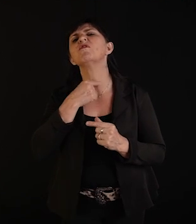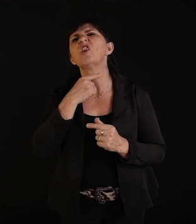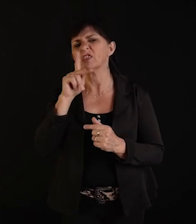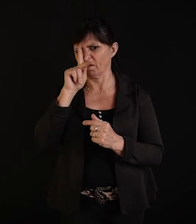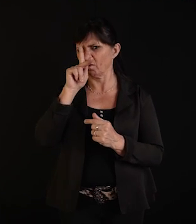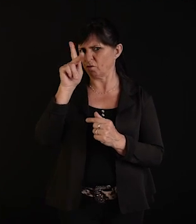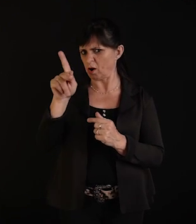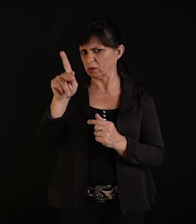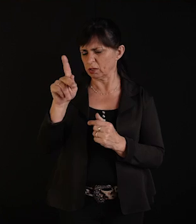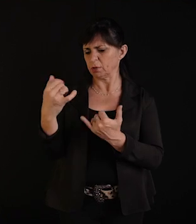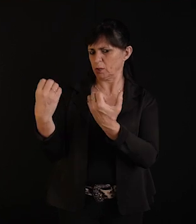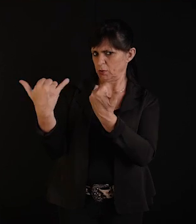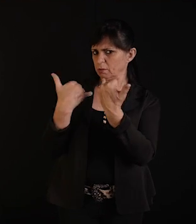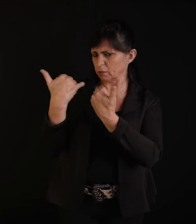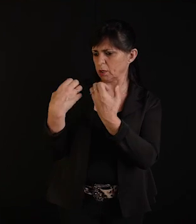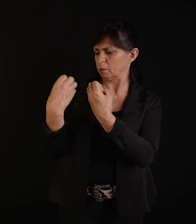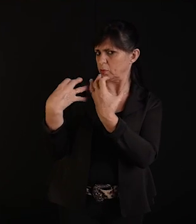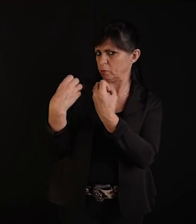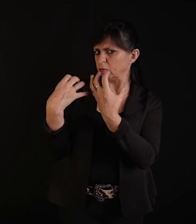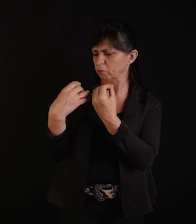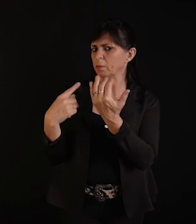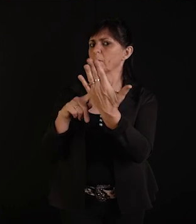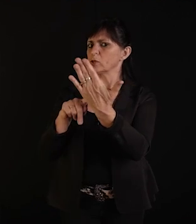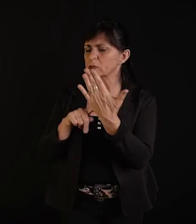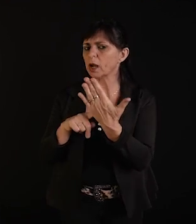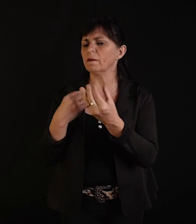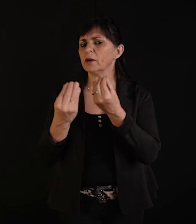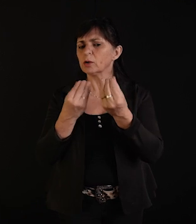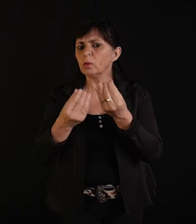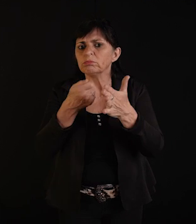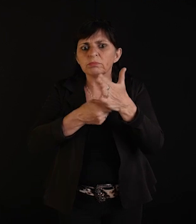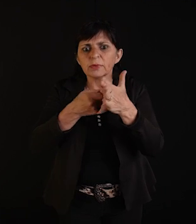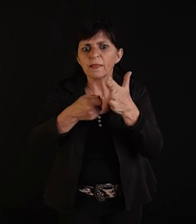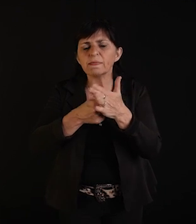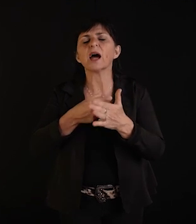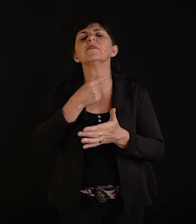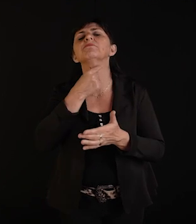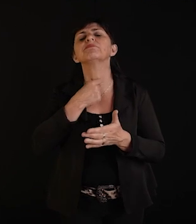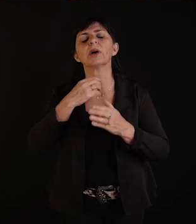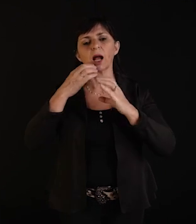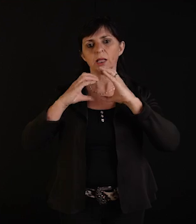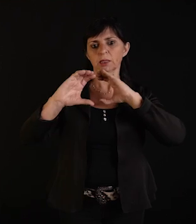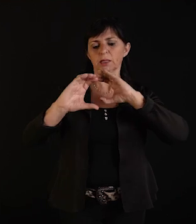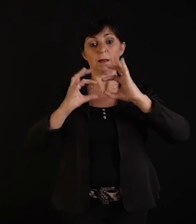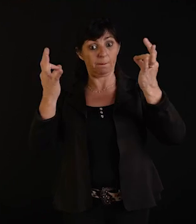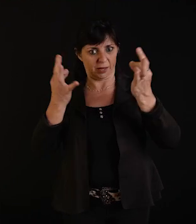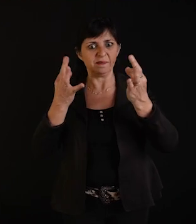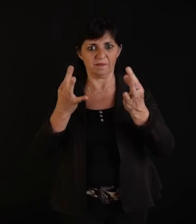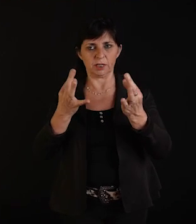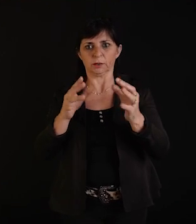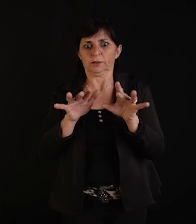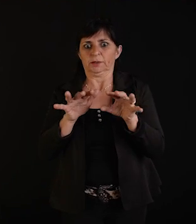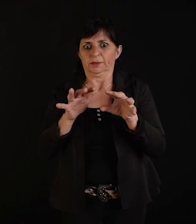foi me passando as vozes que era para mim ajudar a fazer e tal. Eu curava sempre cantar bem afinado, né? Não é fácil. E